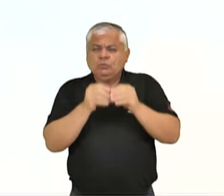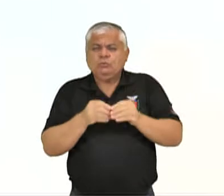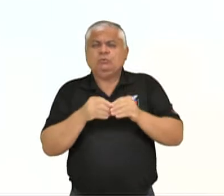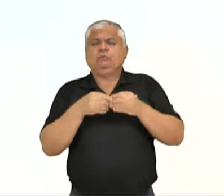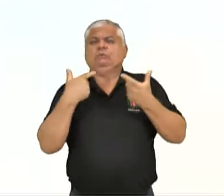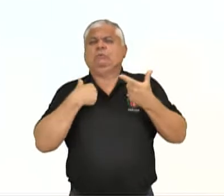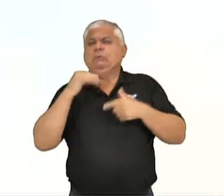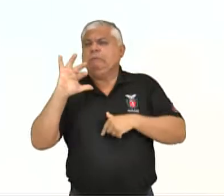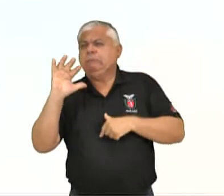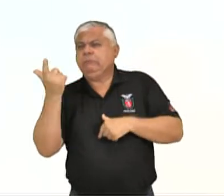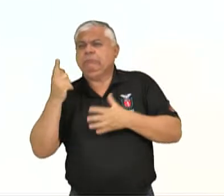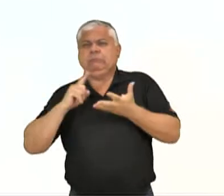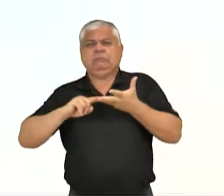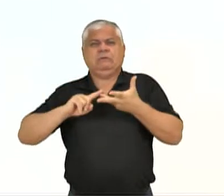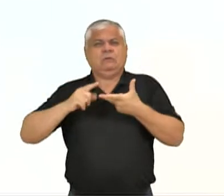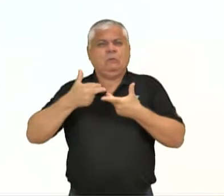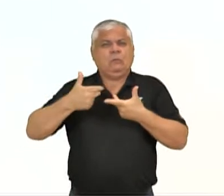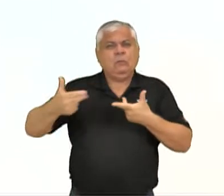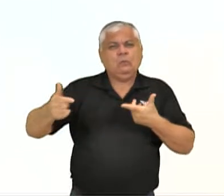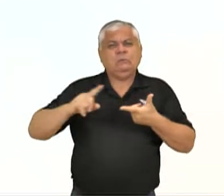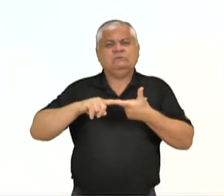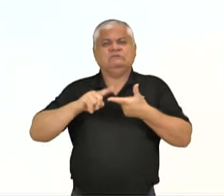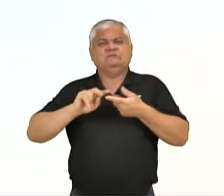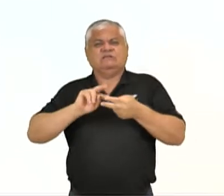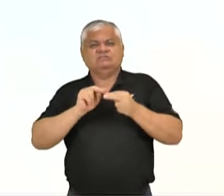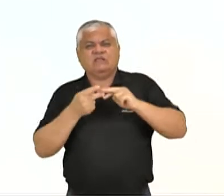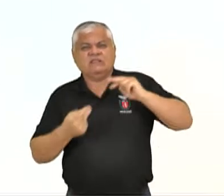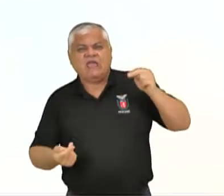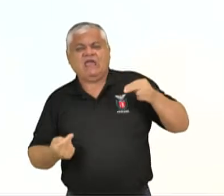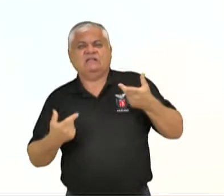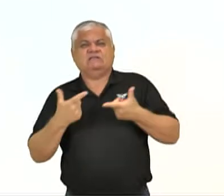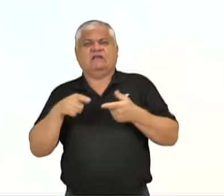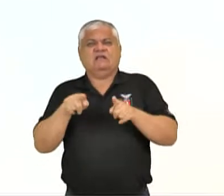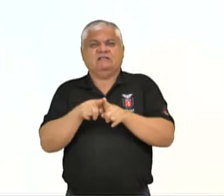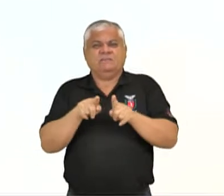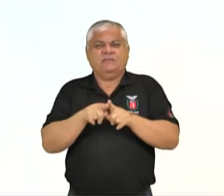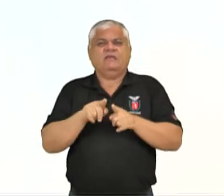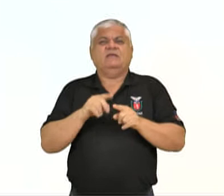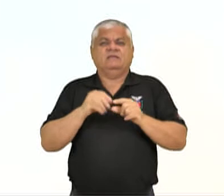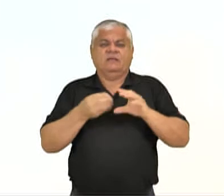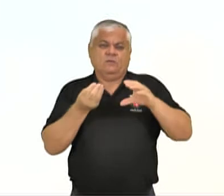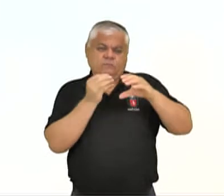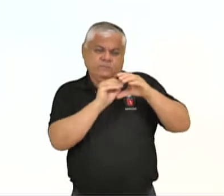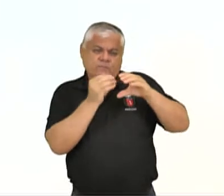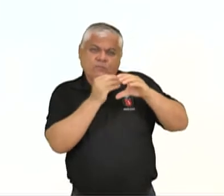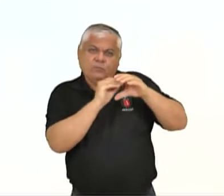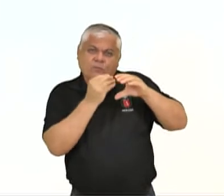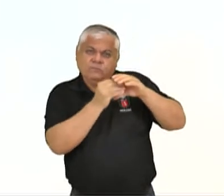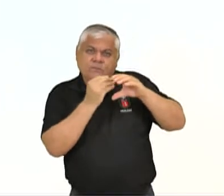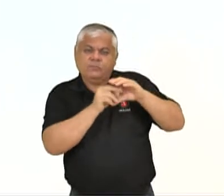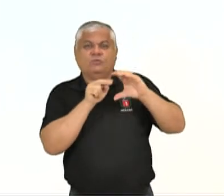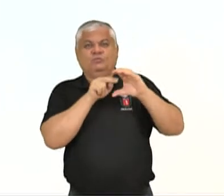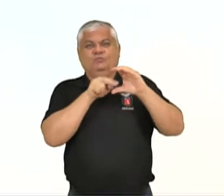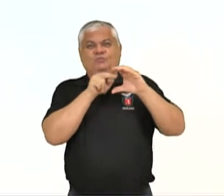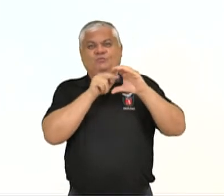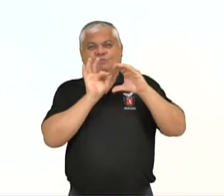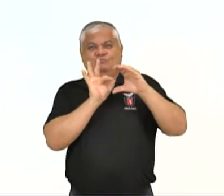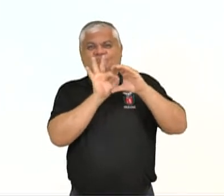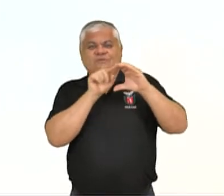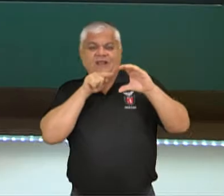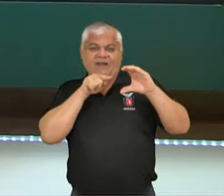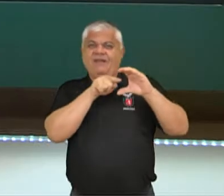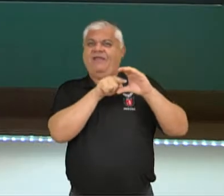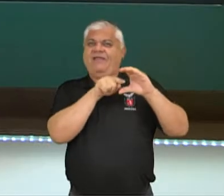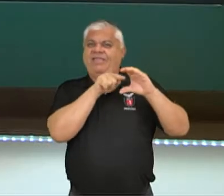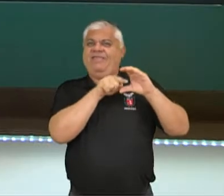que envolvem o acesso ao material genético, que envolve o acesso ao DNA, ocorrem no núcleo da célula, porque é